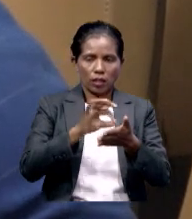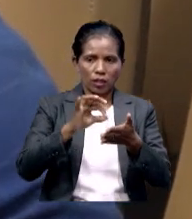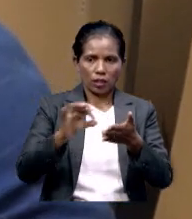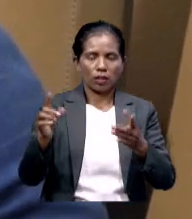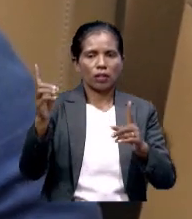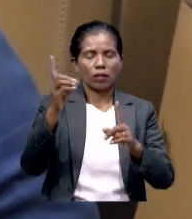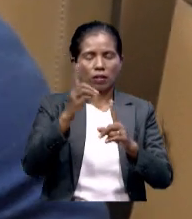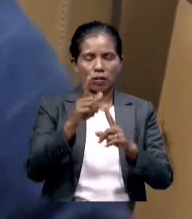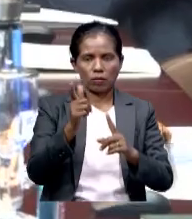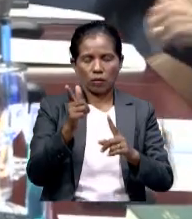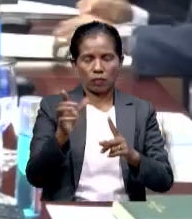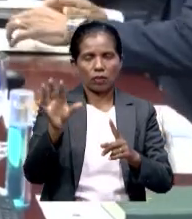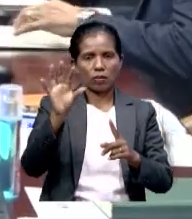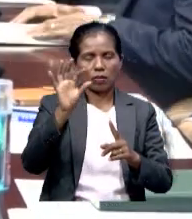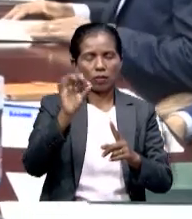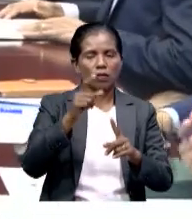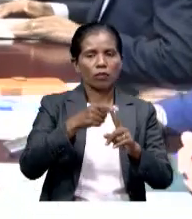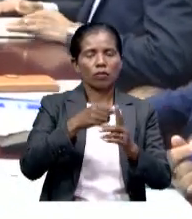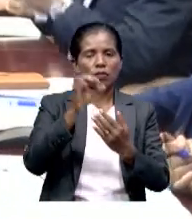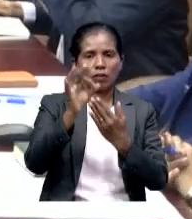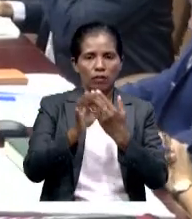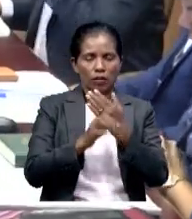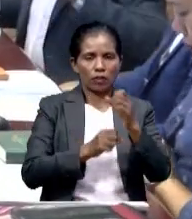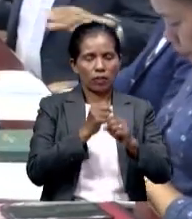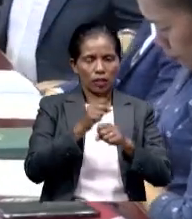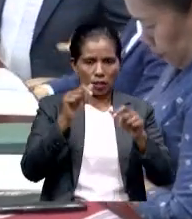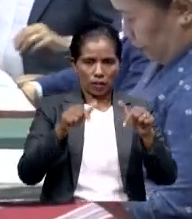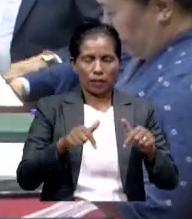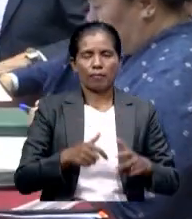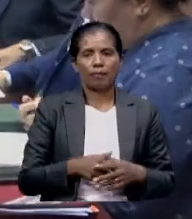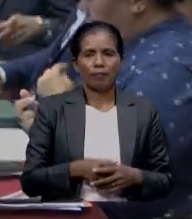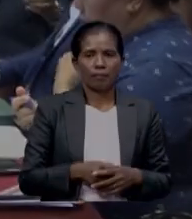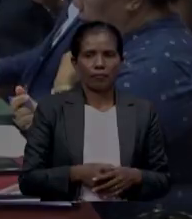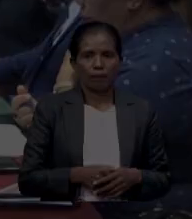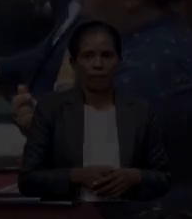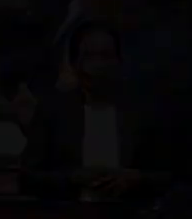date iha lorong rua nulu singualo fulan fevereiro tinanem. Agustin da Costa, Jemen.